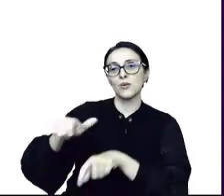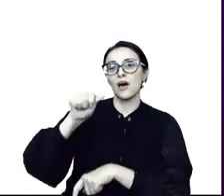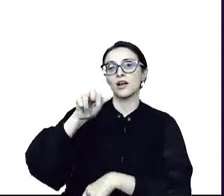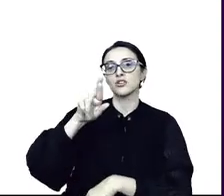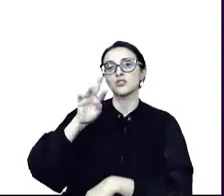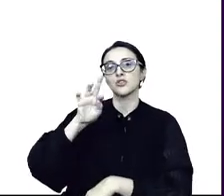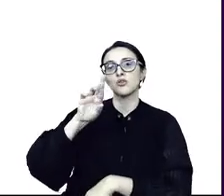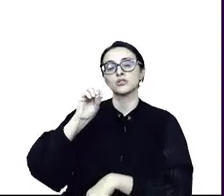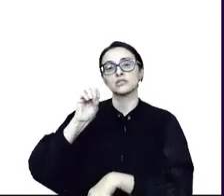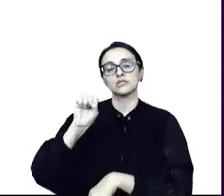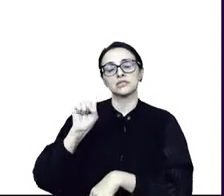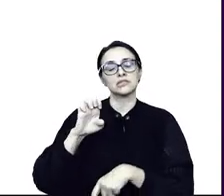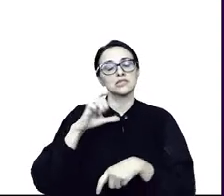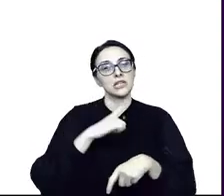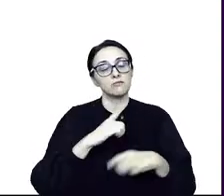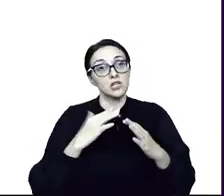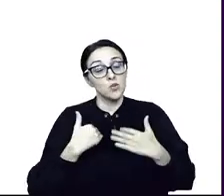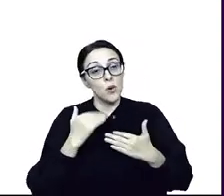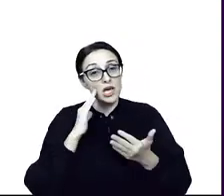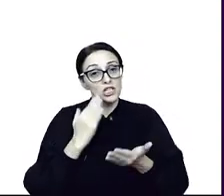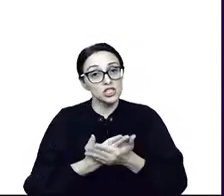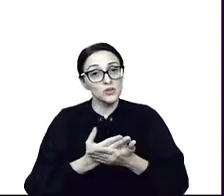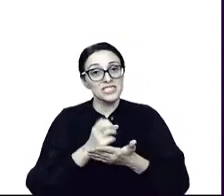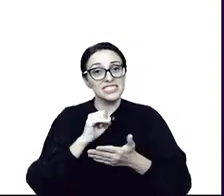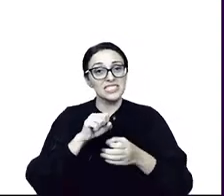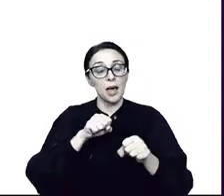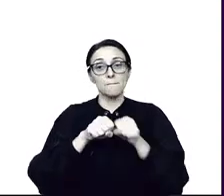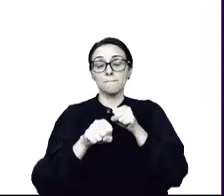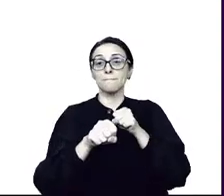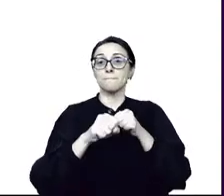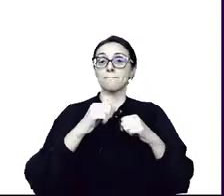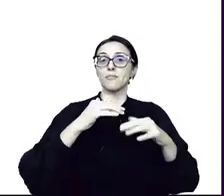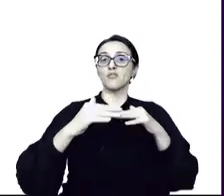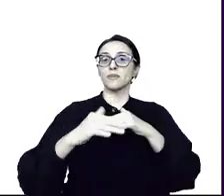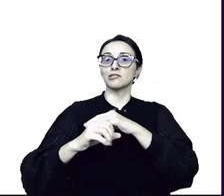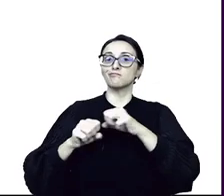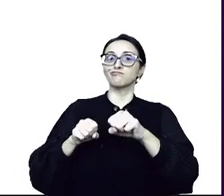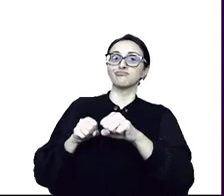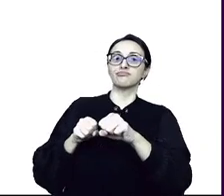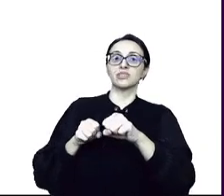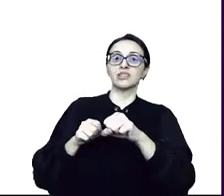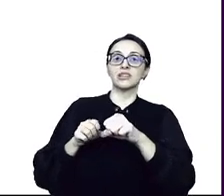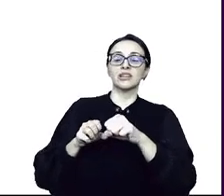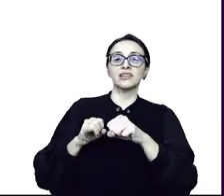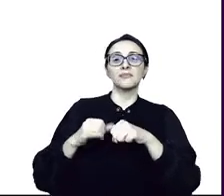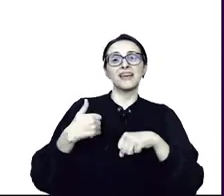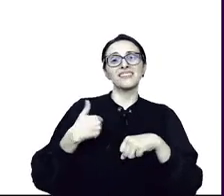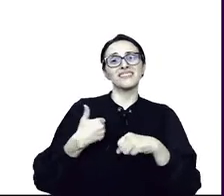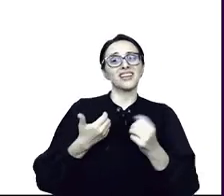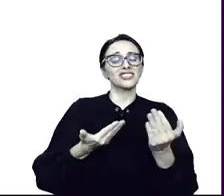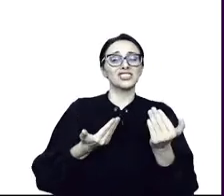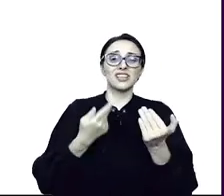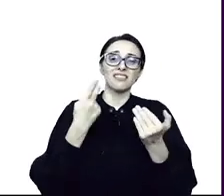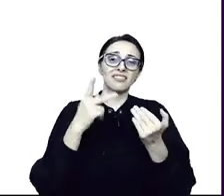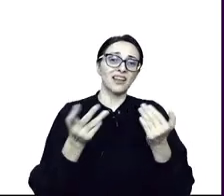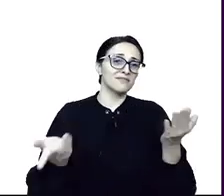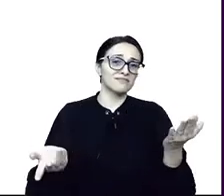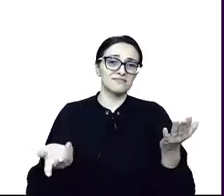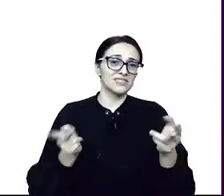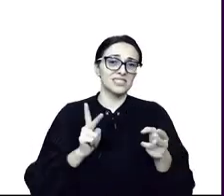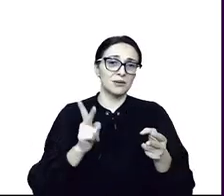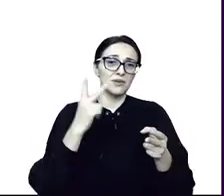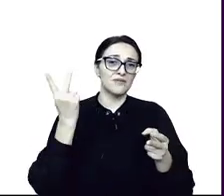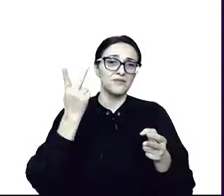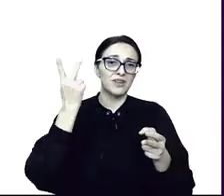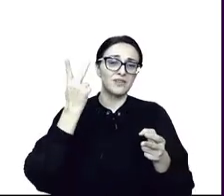Eu acredito que, assim, quando trava o movimento, o ganho de movimento, mas na idade dele que ele tinha, eu acho que sempre vale a pena